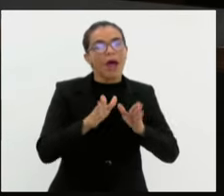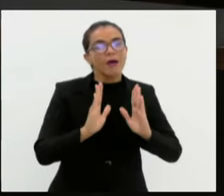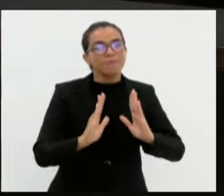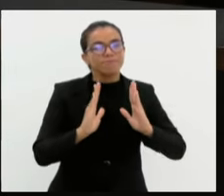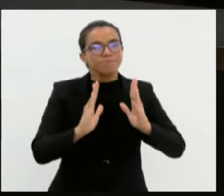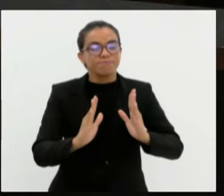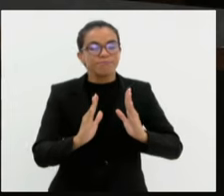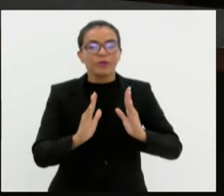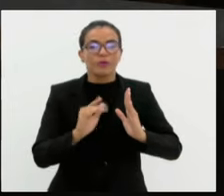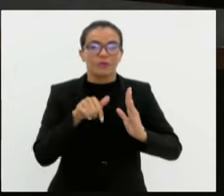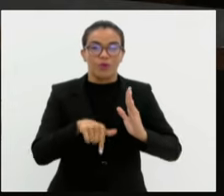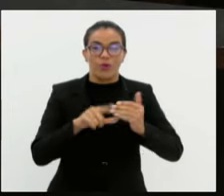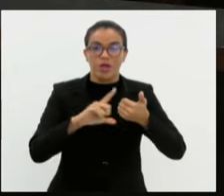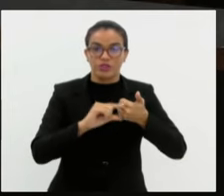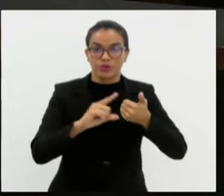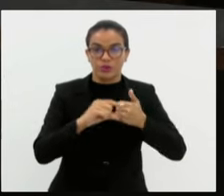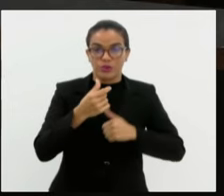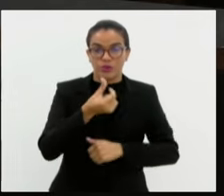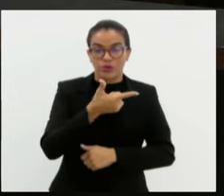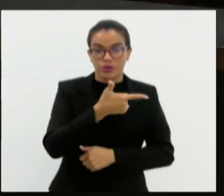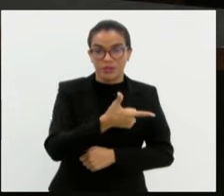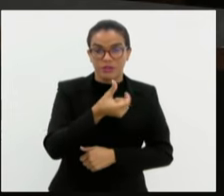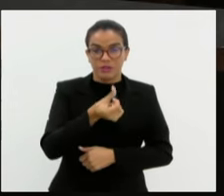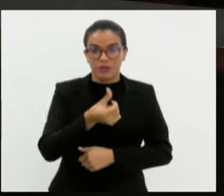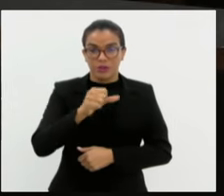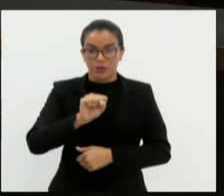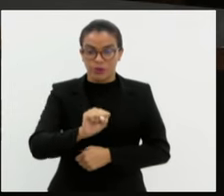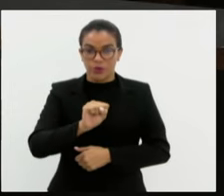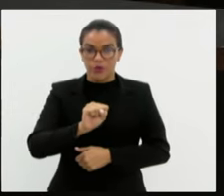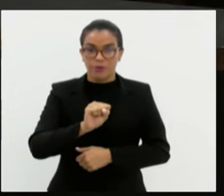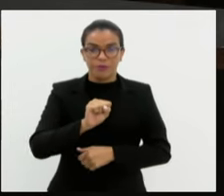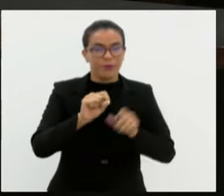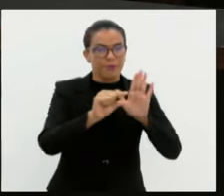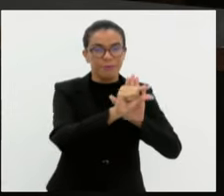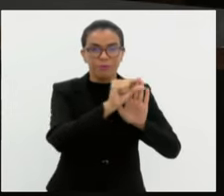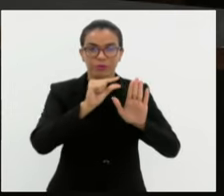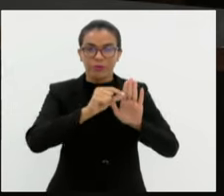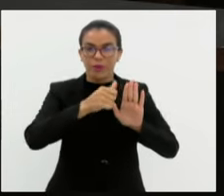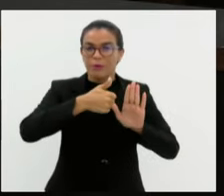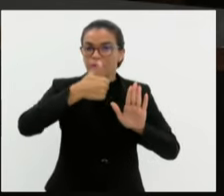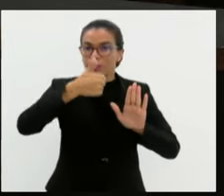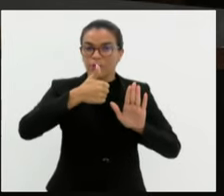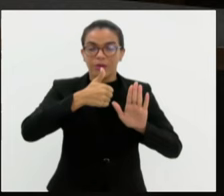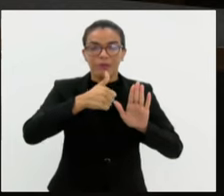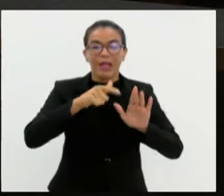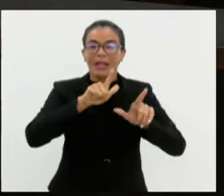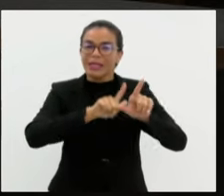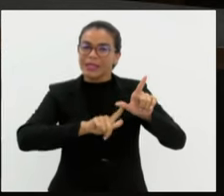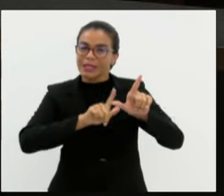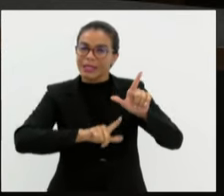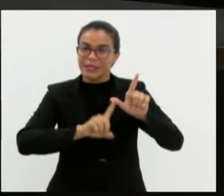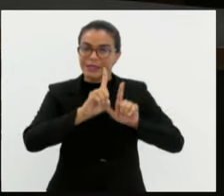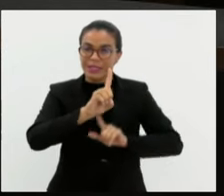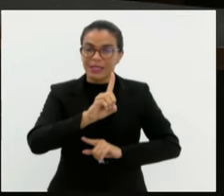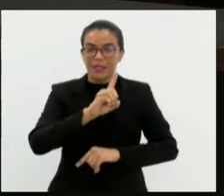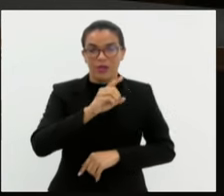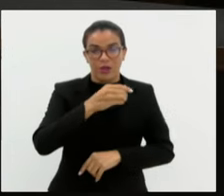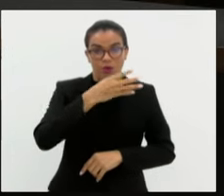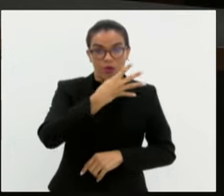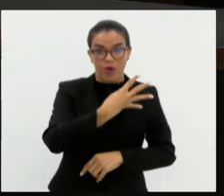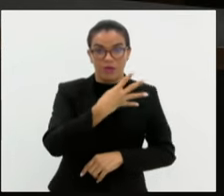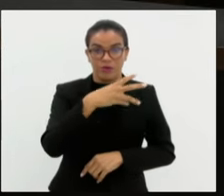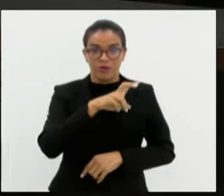o artigo 268, primeiro, linha D, e os seus incisos segundo, terceiro, quarto, quinto e